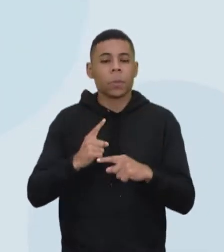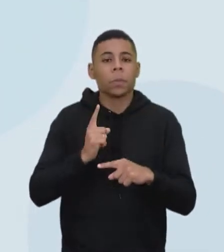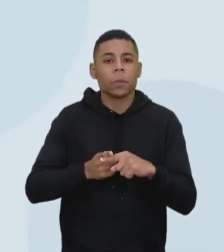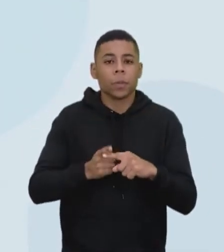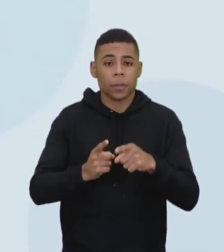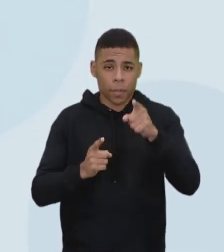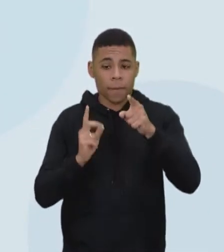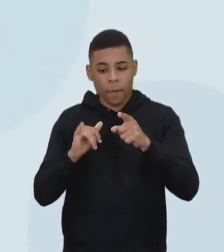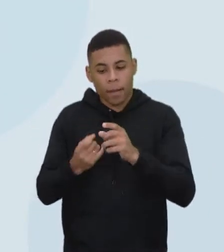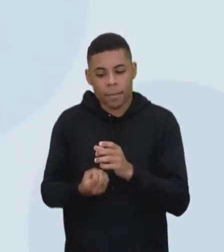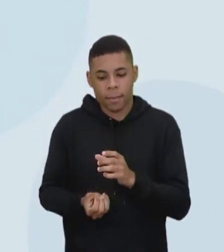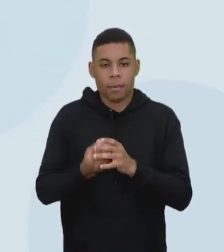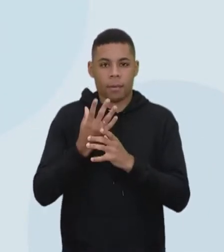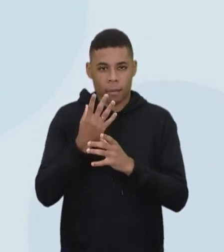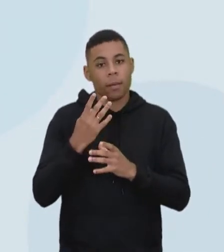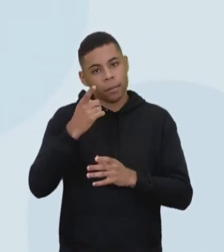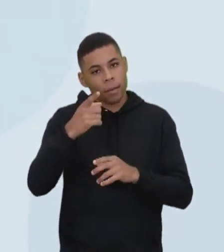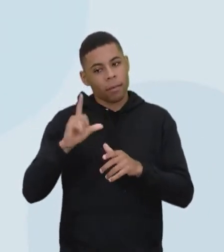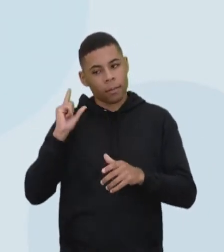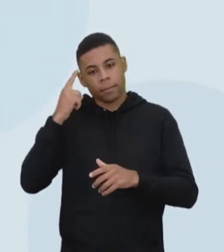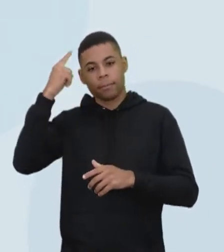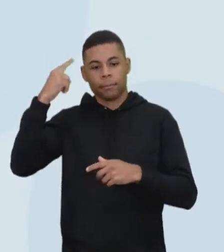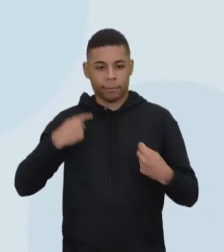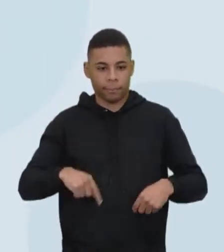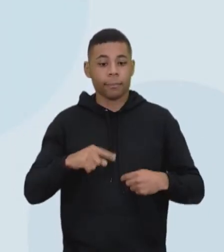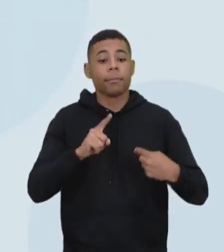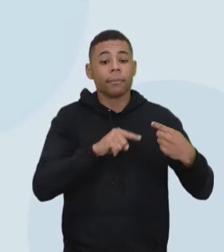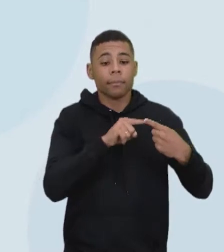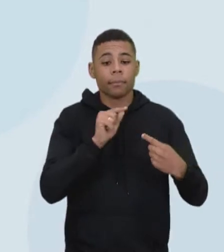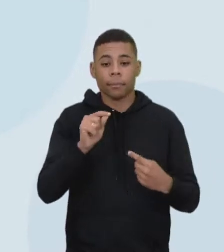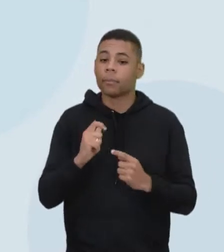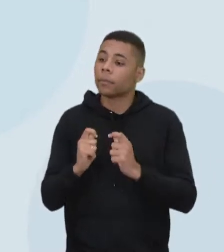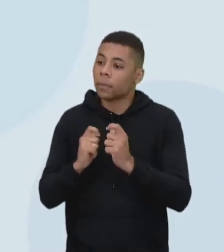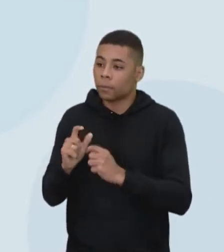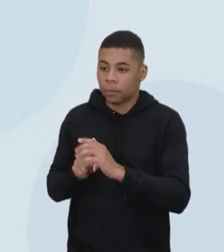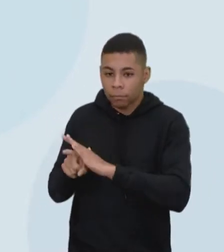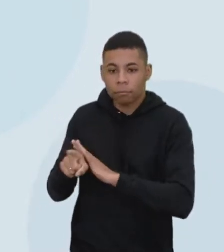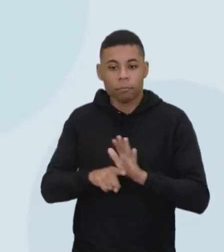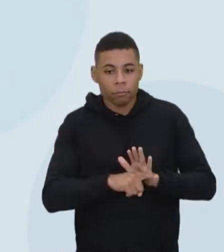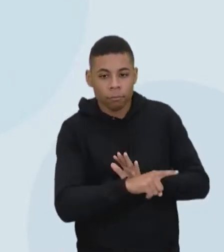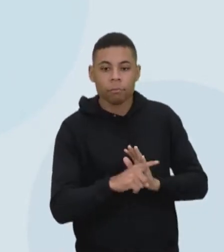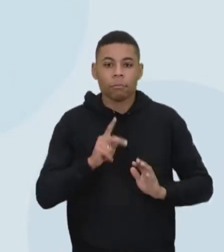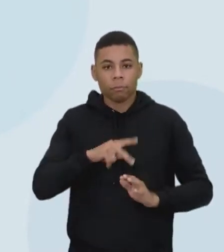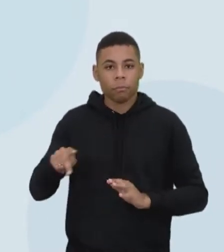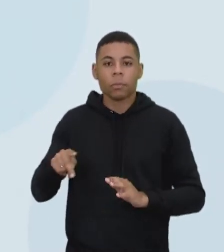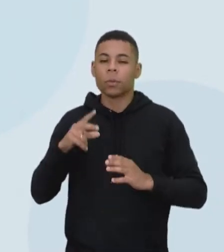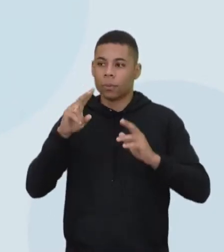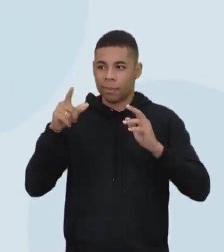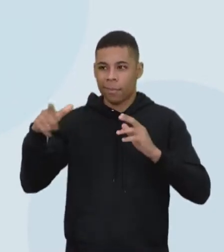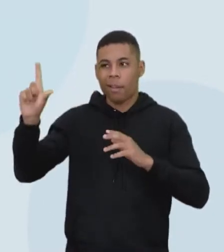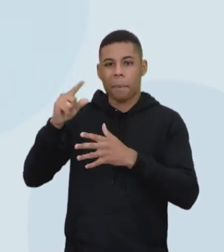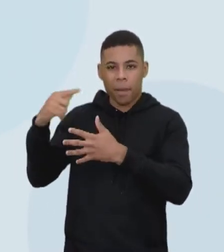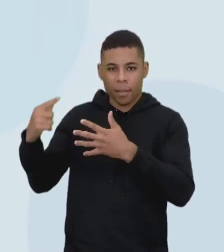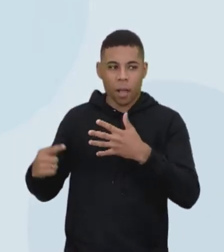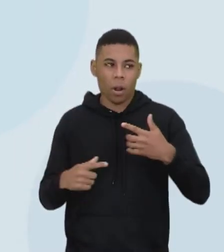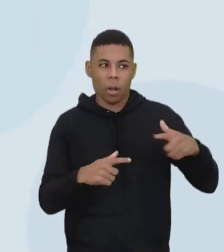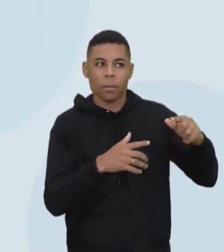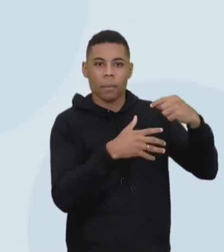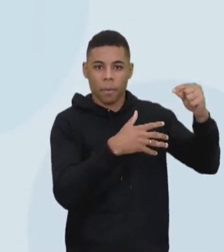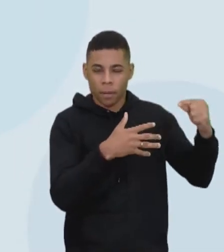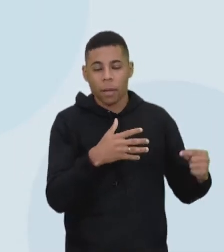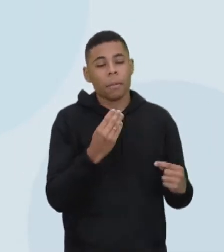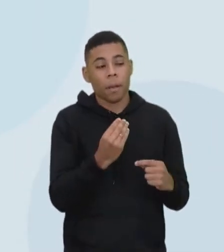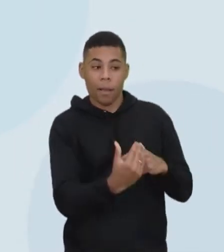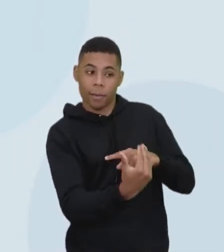vai criar o seu observatório de mídias. O objetivo desta aula é entrevistar os professores dos demais componentes para auxiliar na